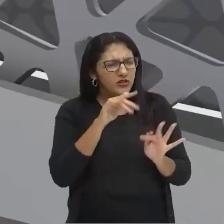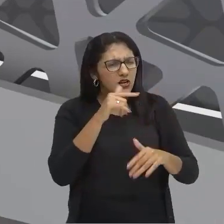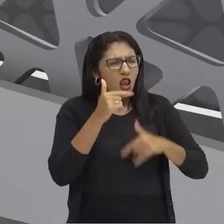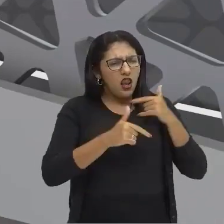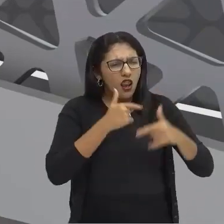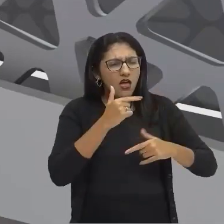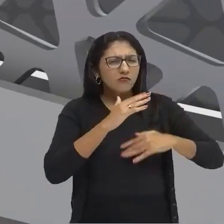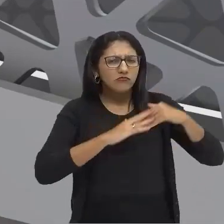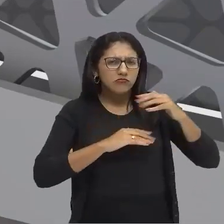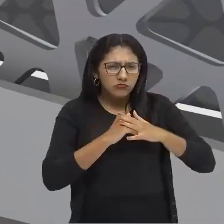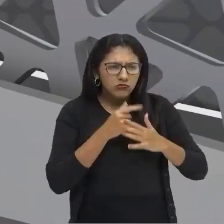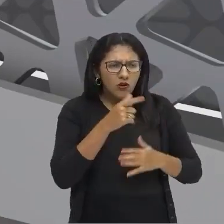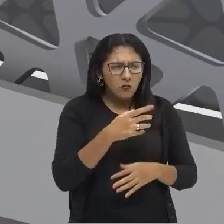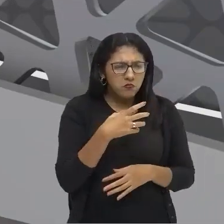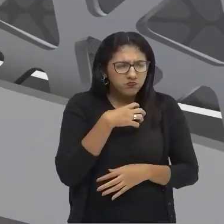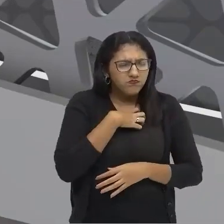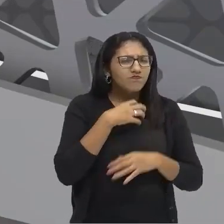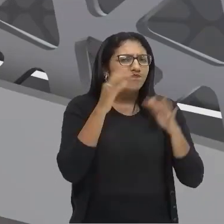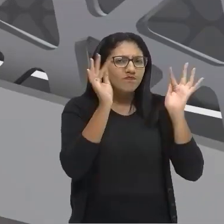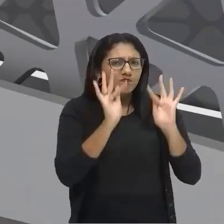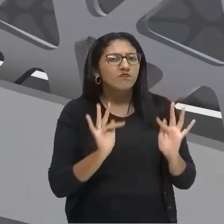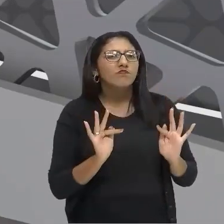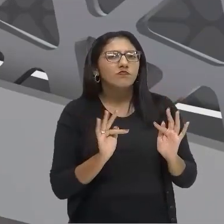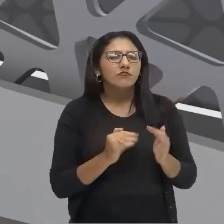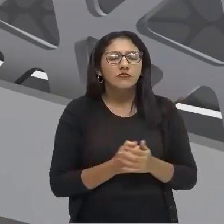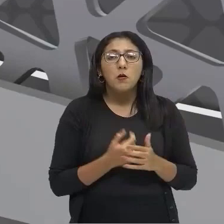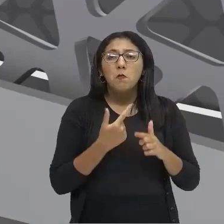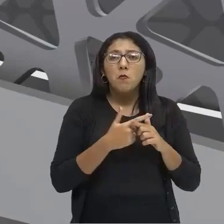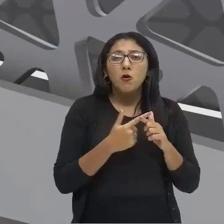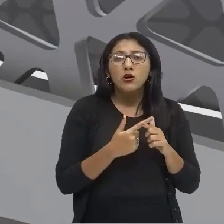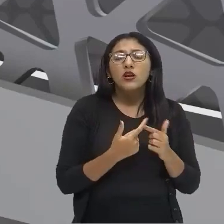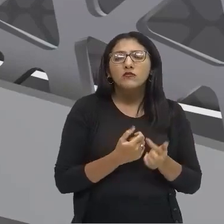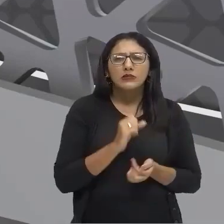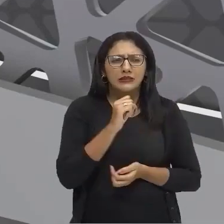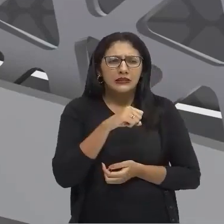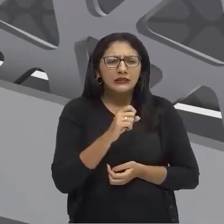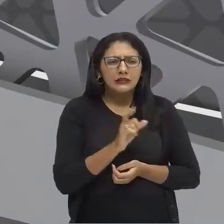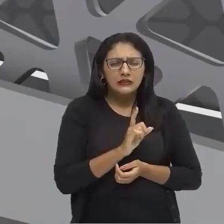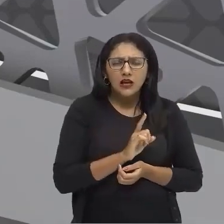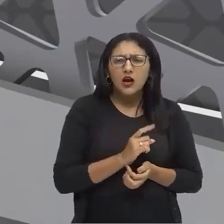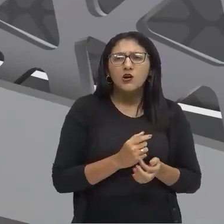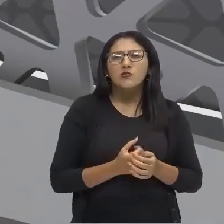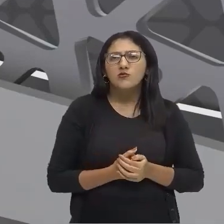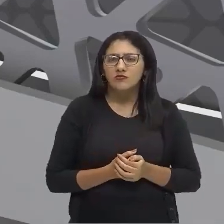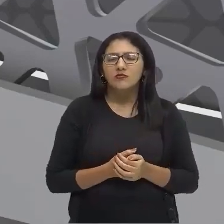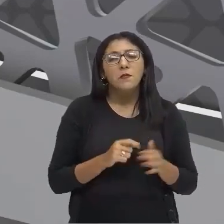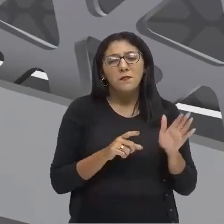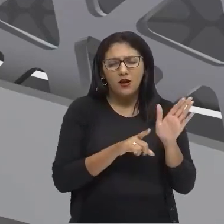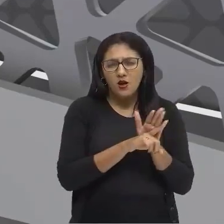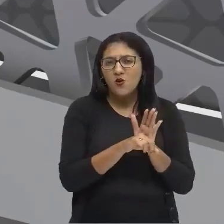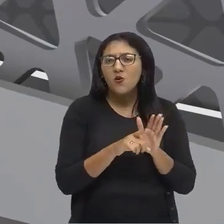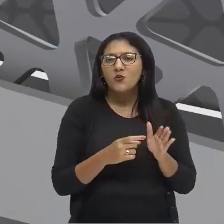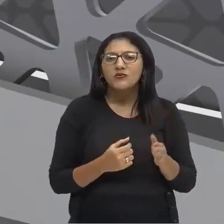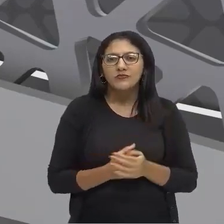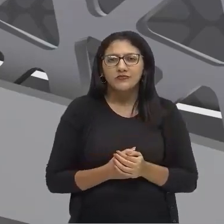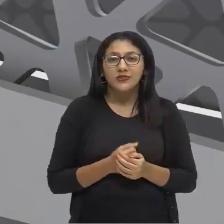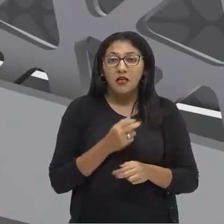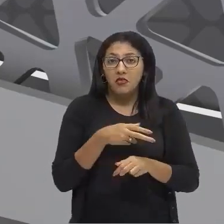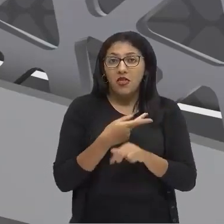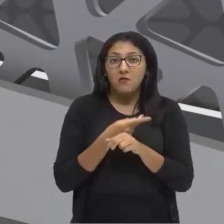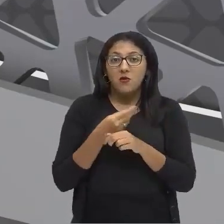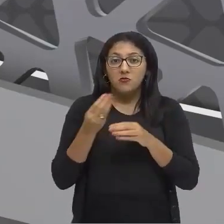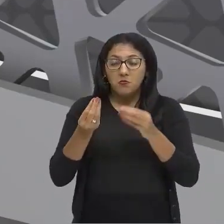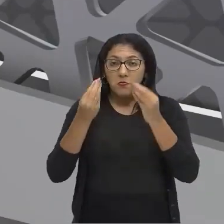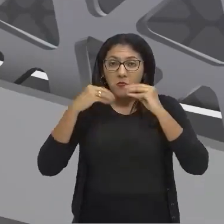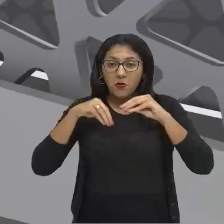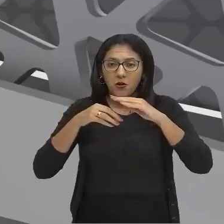Você está feliz? Tá? E por que não? Né? Se for, então por que sim está feliz? Aí vocês coloquem aí que eu vou